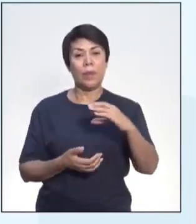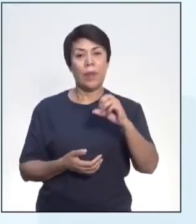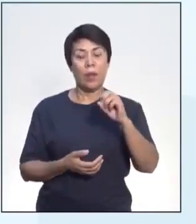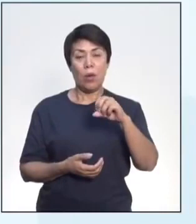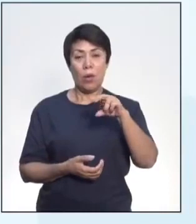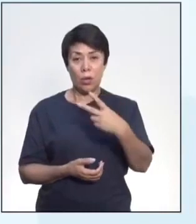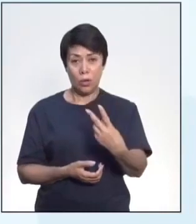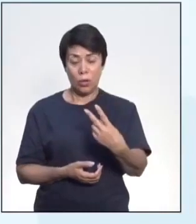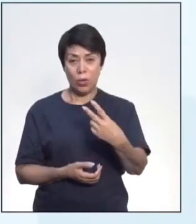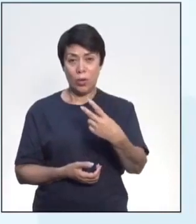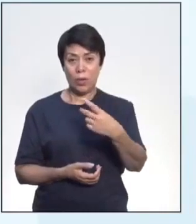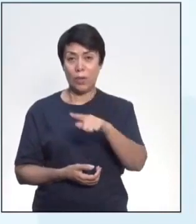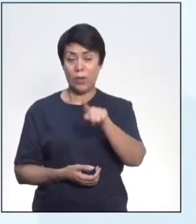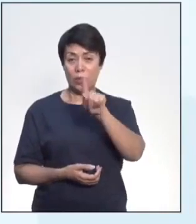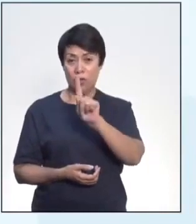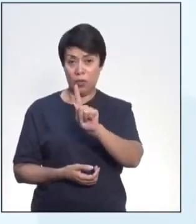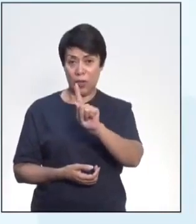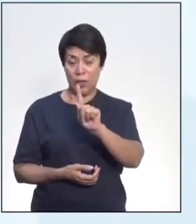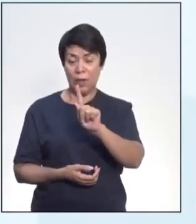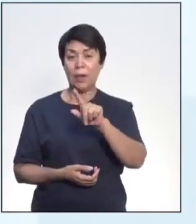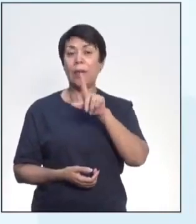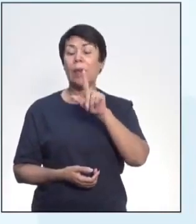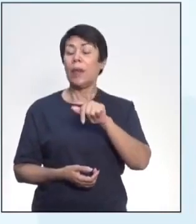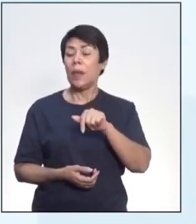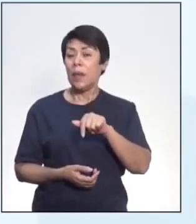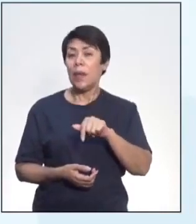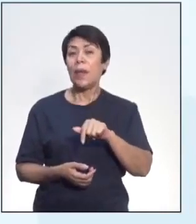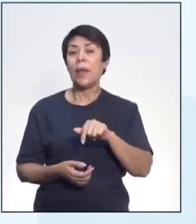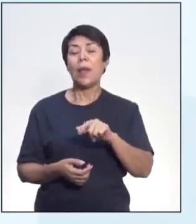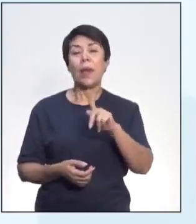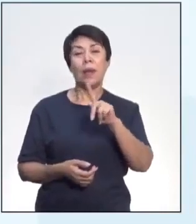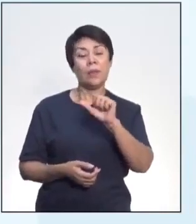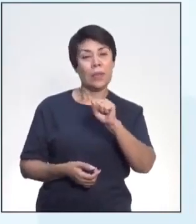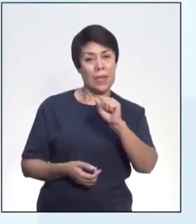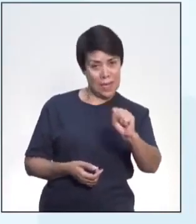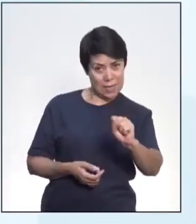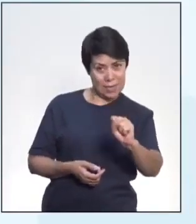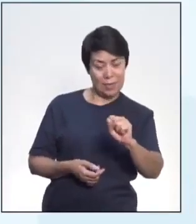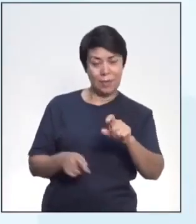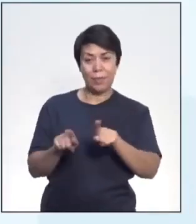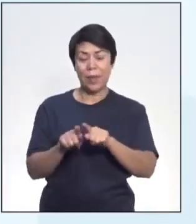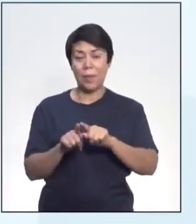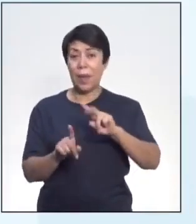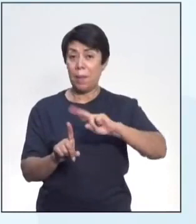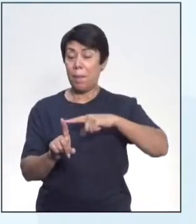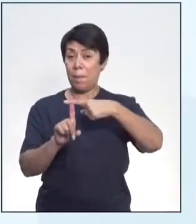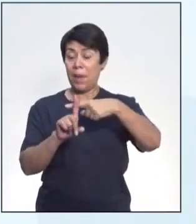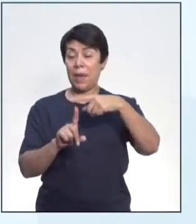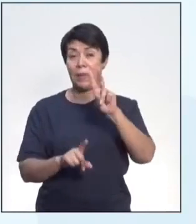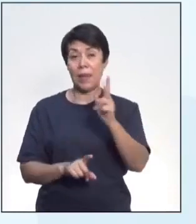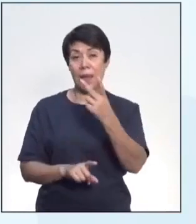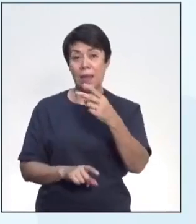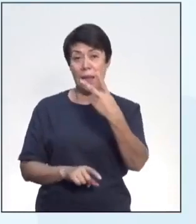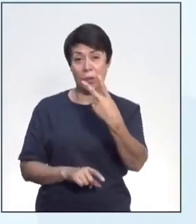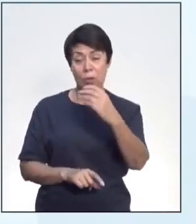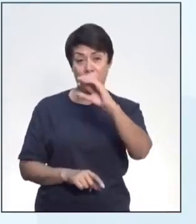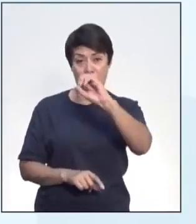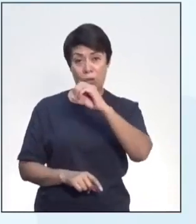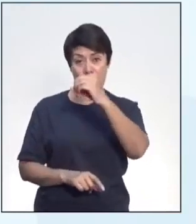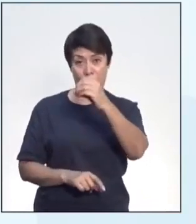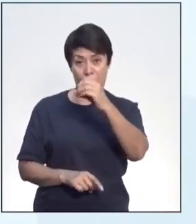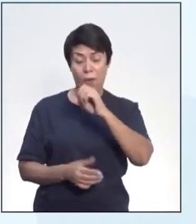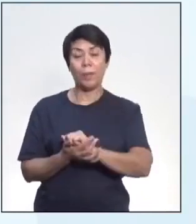CO2G, lembrando que G significa o estado físico desse componente gasoso, mais H2O, que é a água no estado